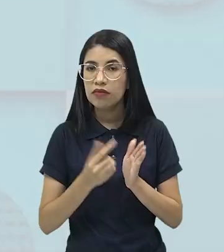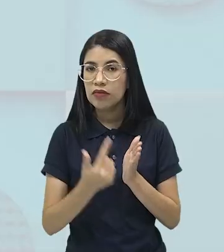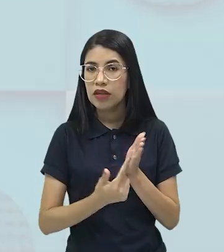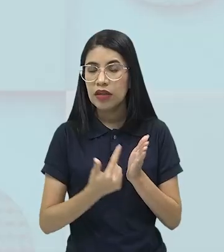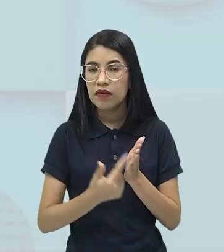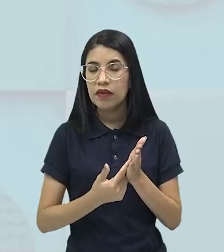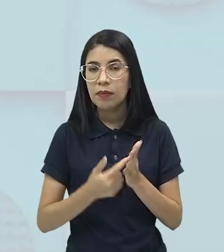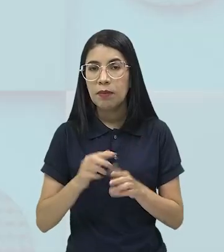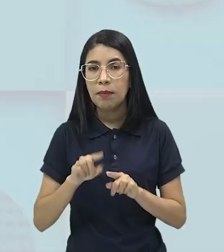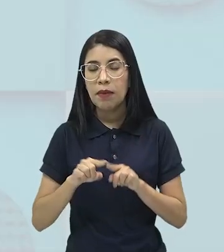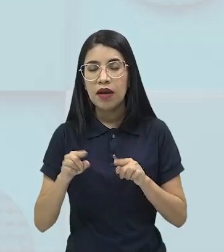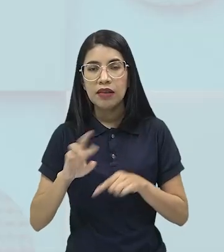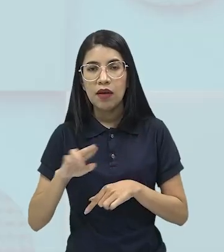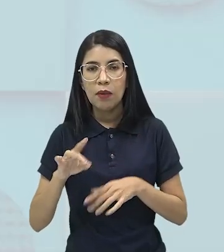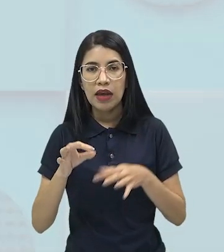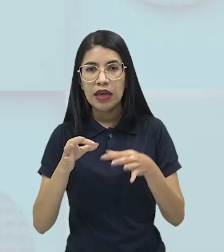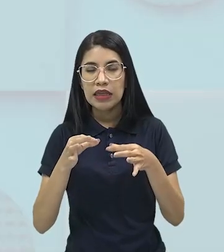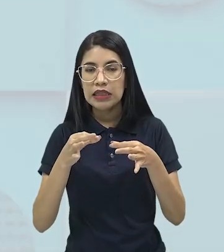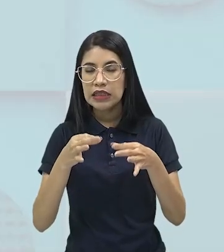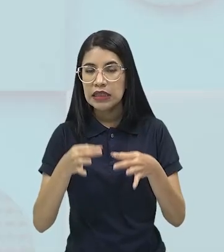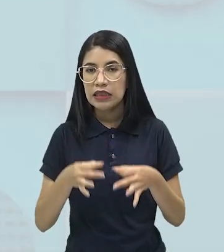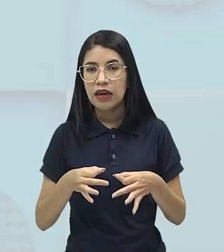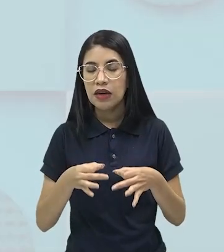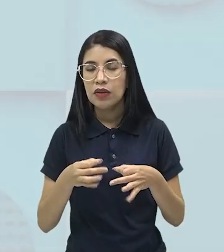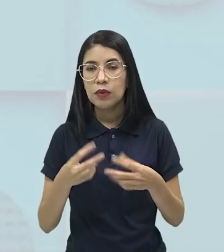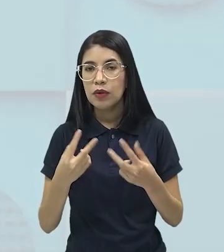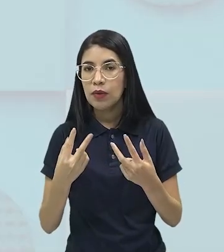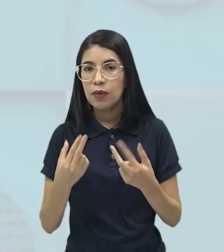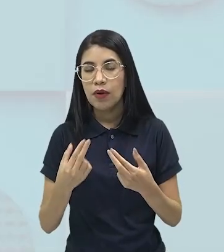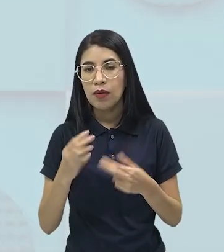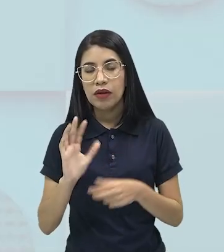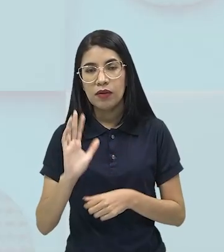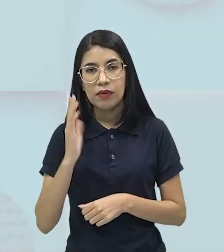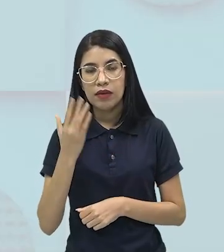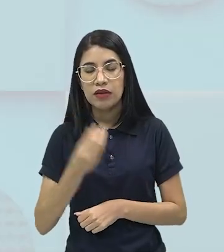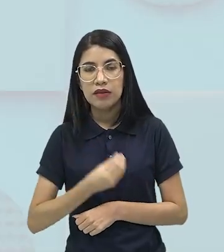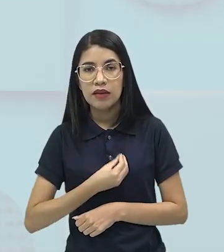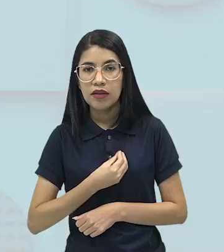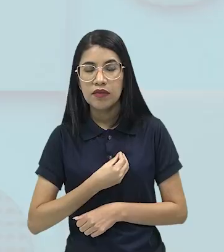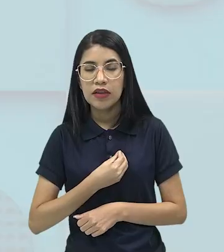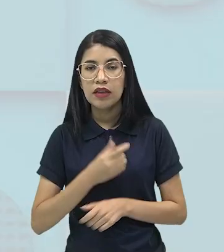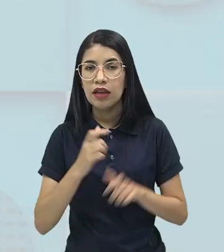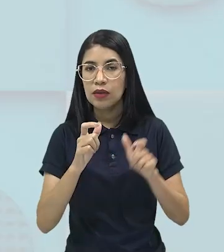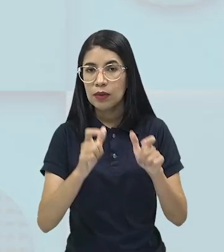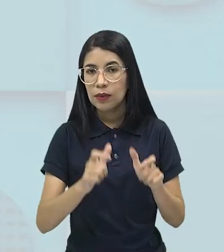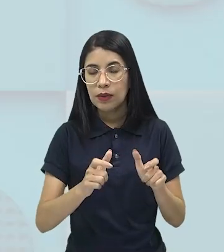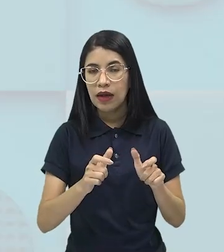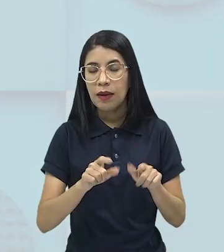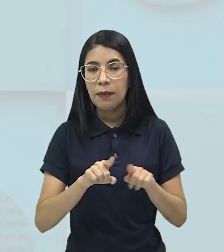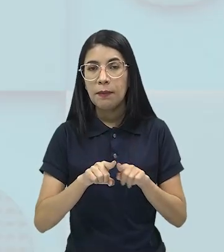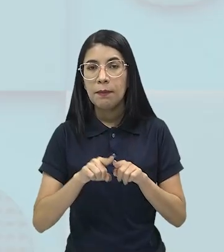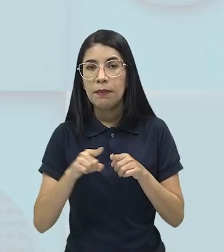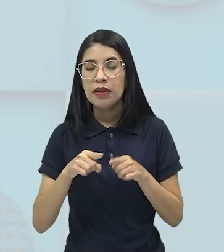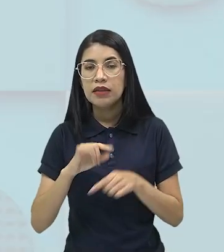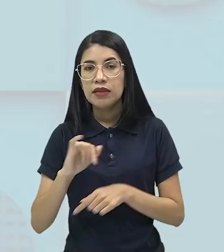escrevendo exatamente o que está na realidade, naquele momento, naquele lugar, mas